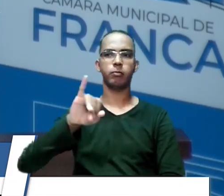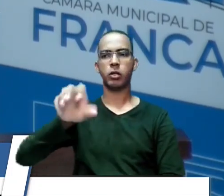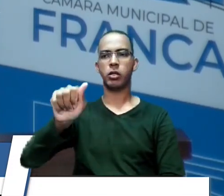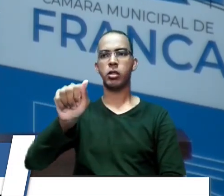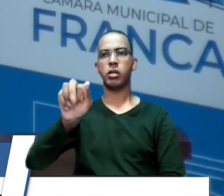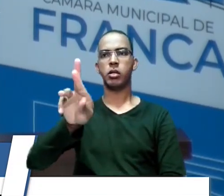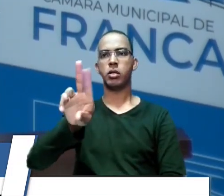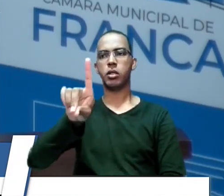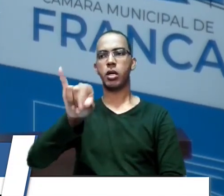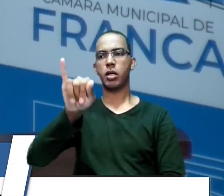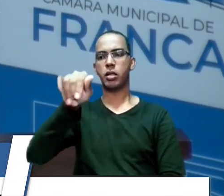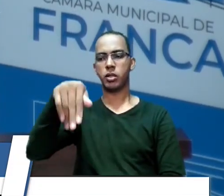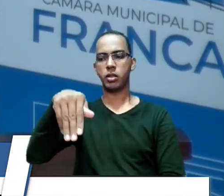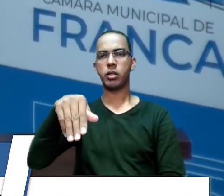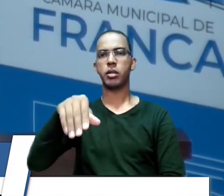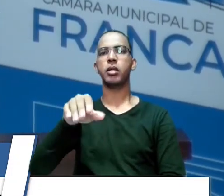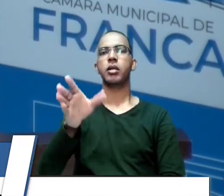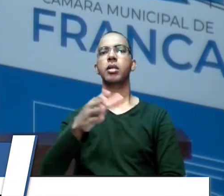Líbano.